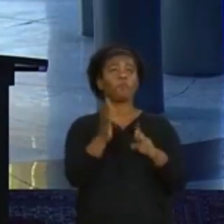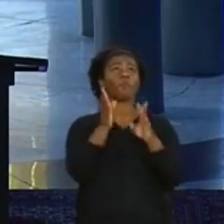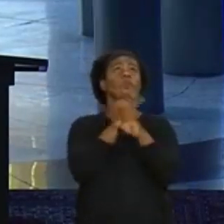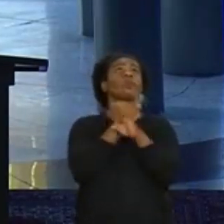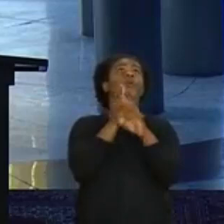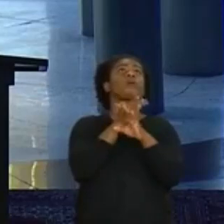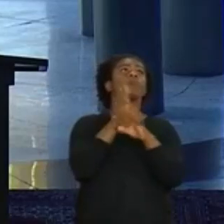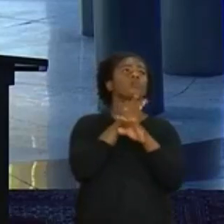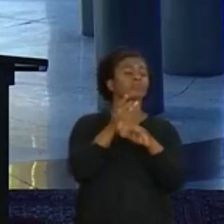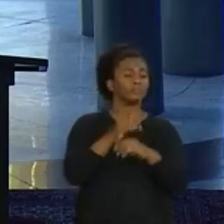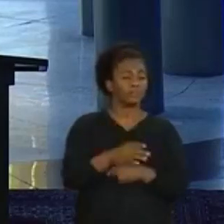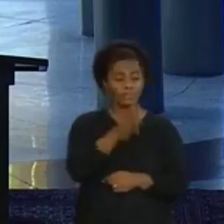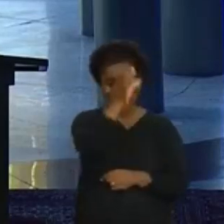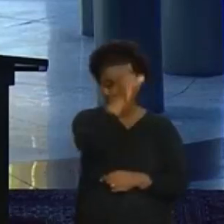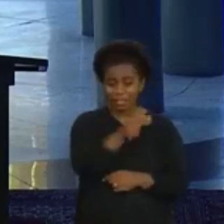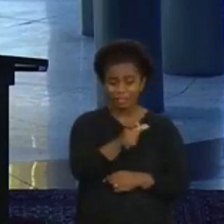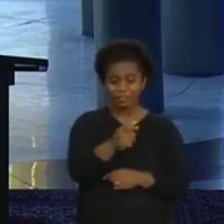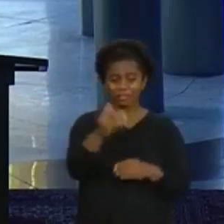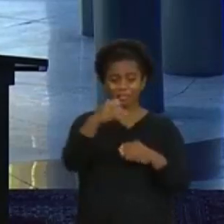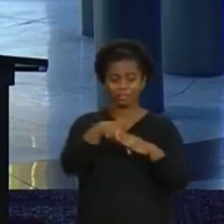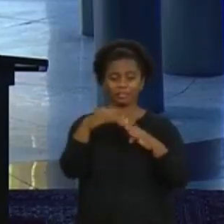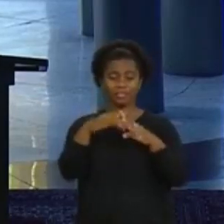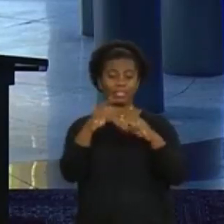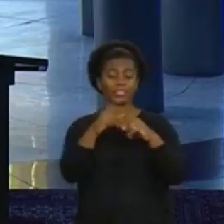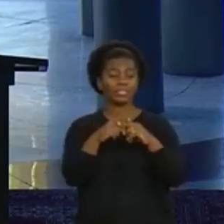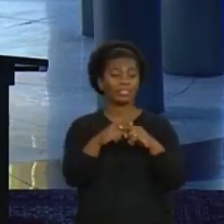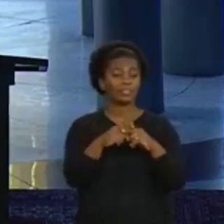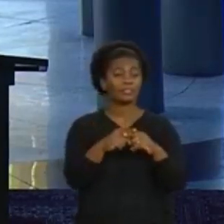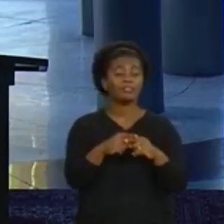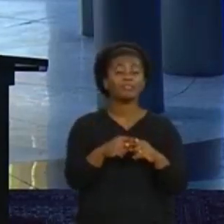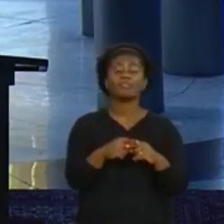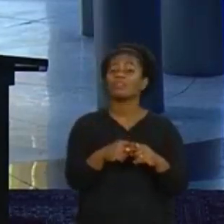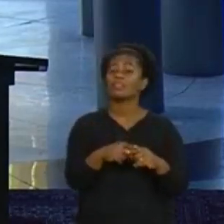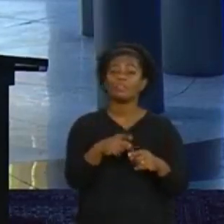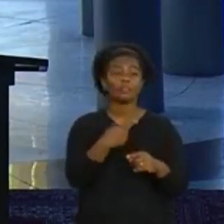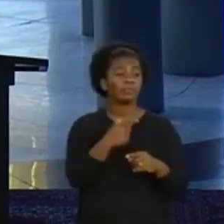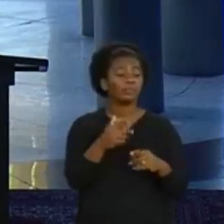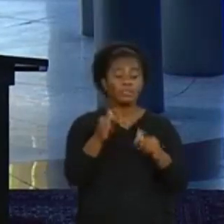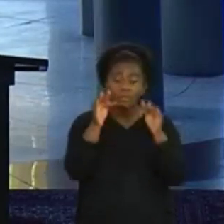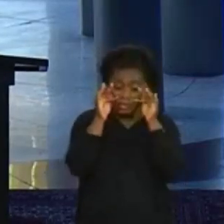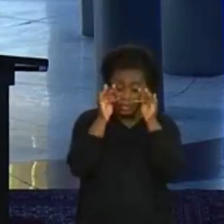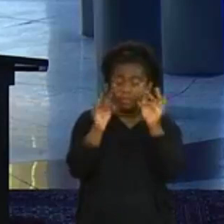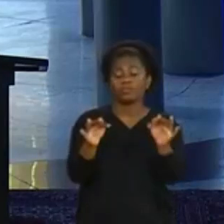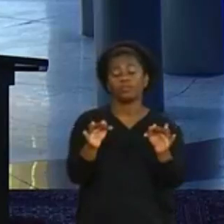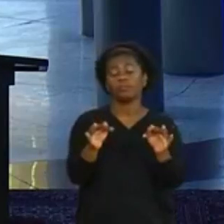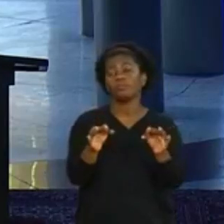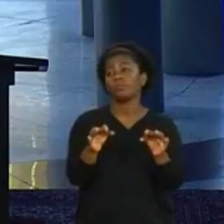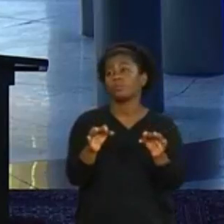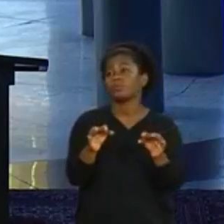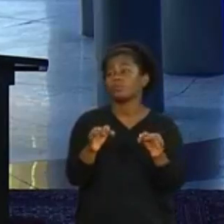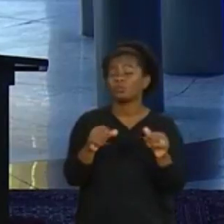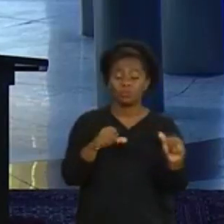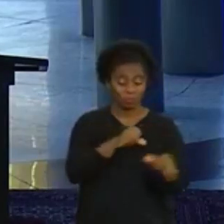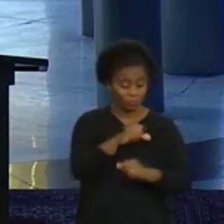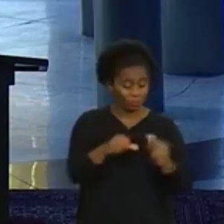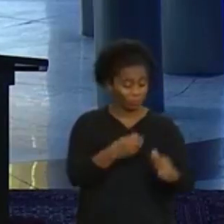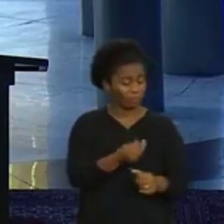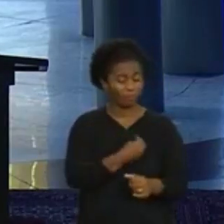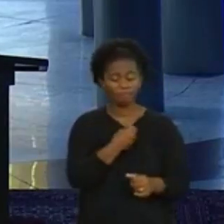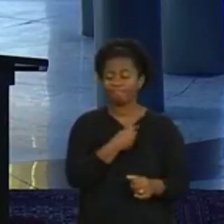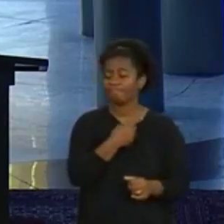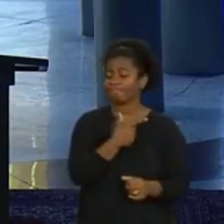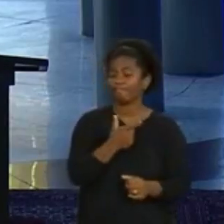Elas ficam dentro da igreja e não florescem, e não dão testemunho. Meu Pai, não muda de vida e não